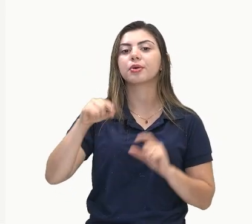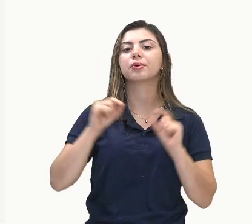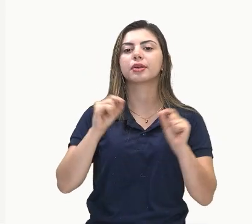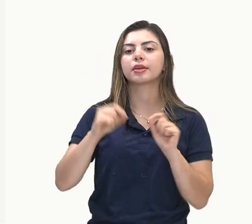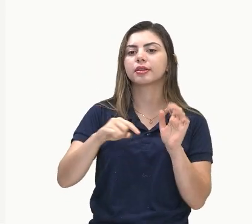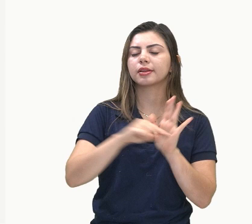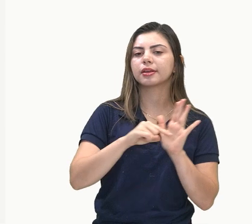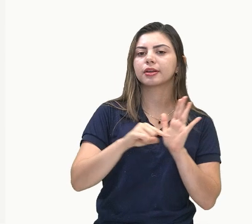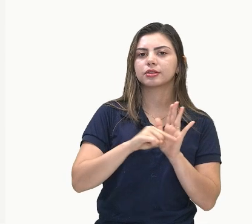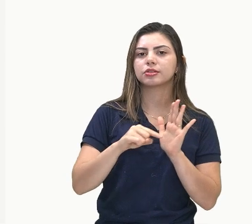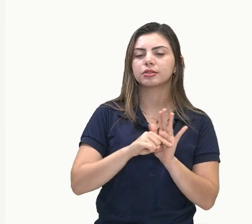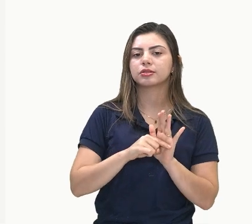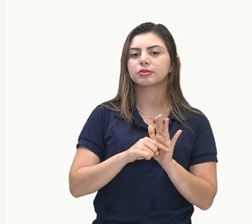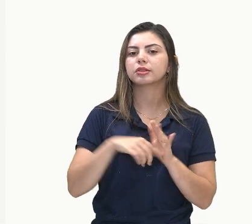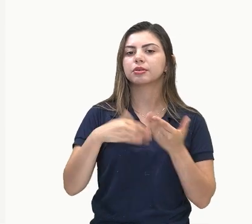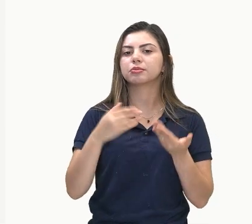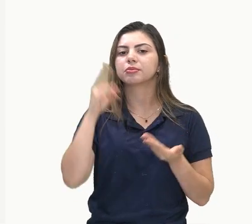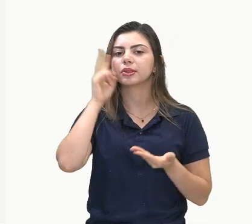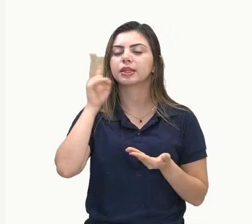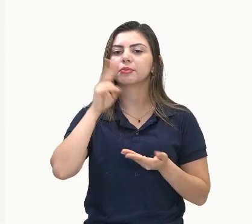Qual vai ser a diferença entre os raios?